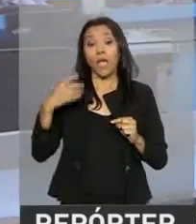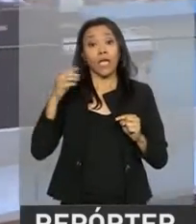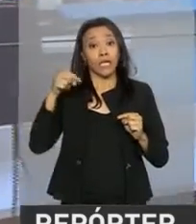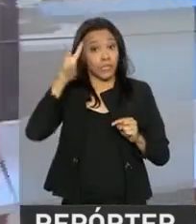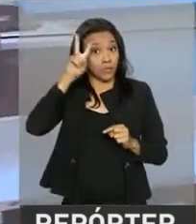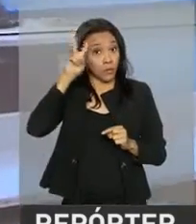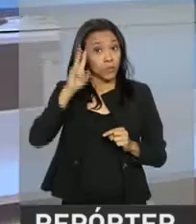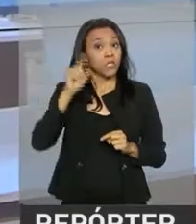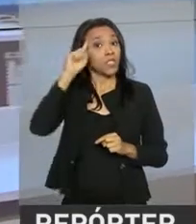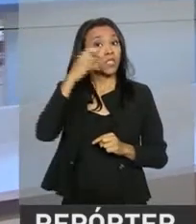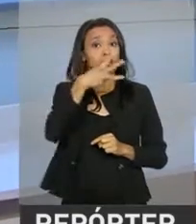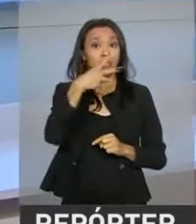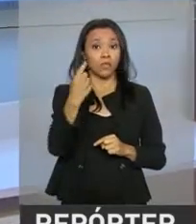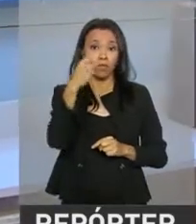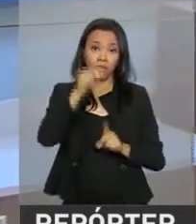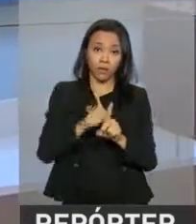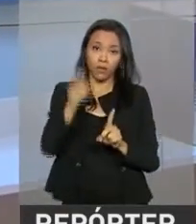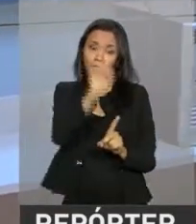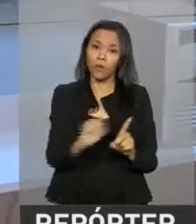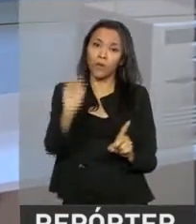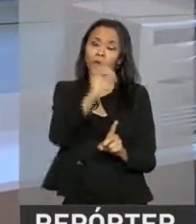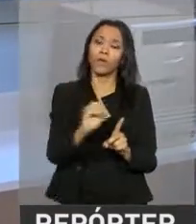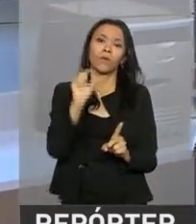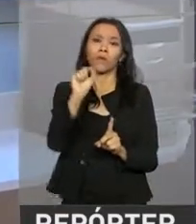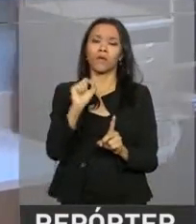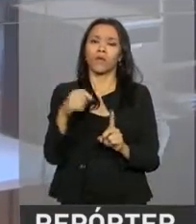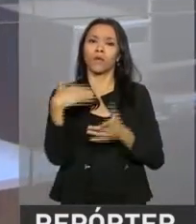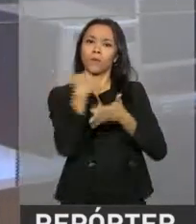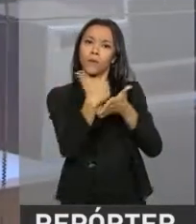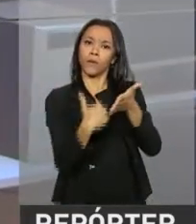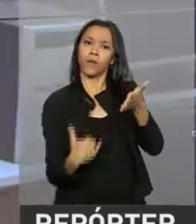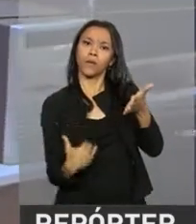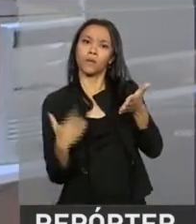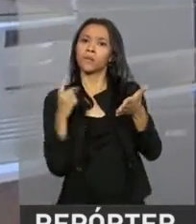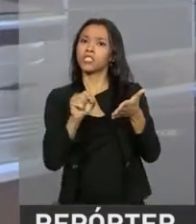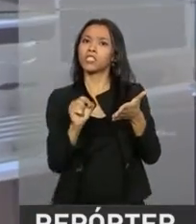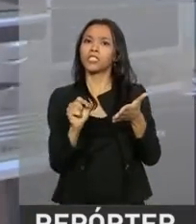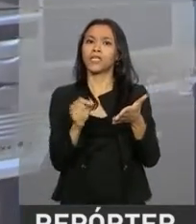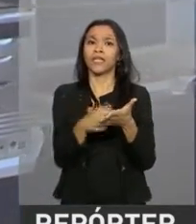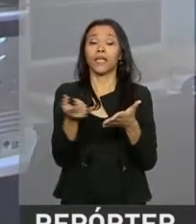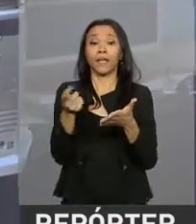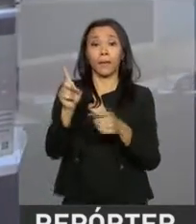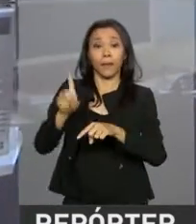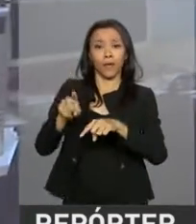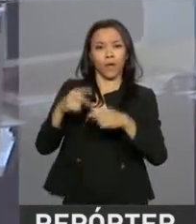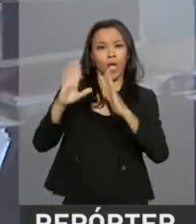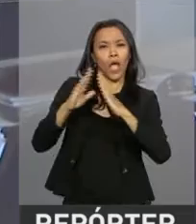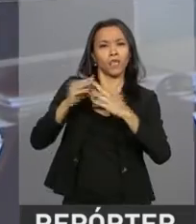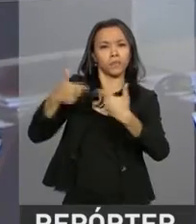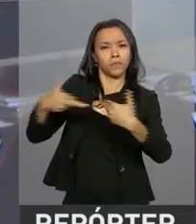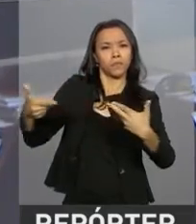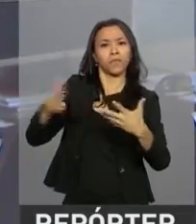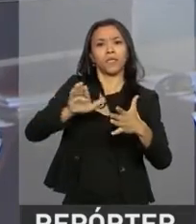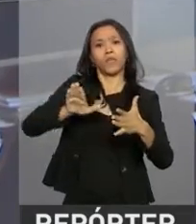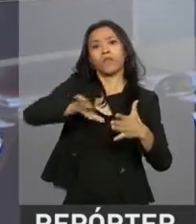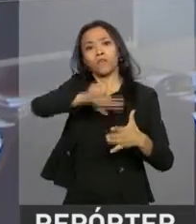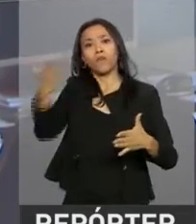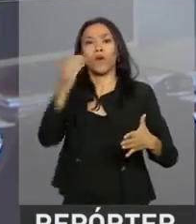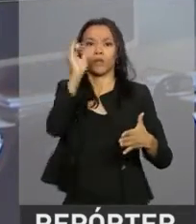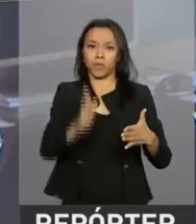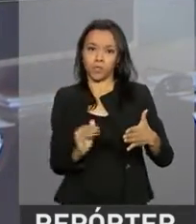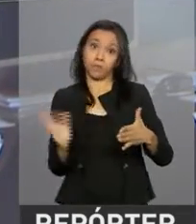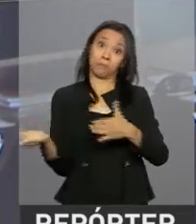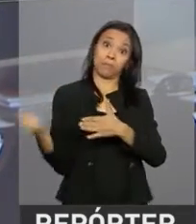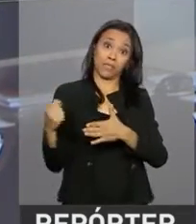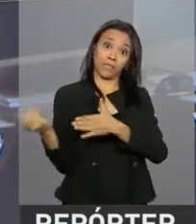segunda-feira, dia 31 de outubro, o prazo para aderir ao programa de repatriação de recursos que estão no exterior. Desde